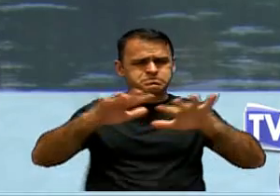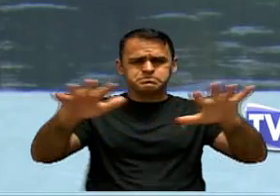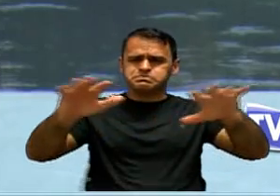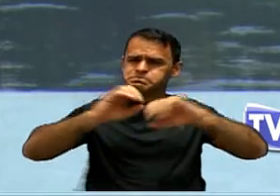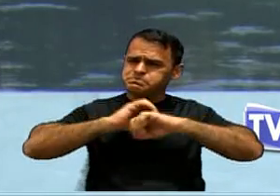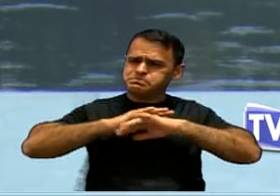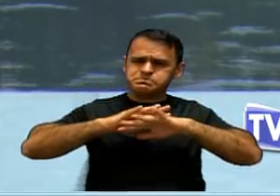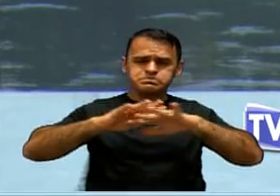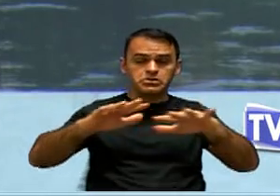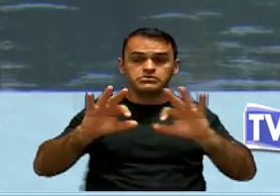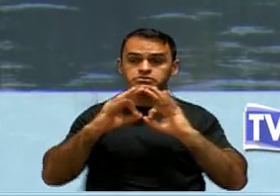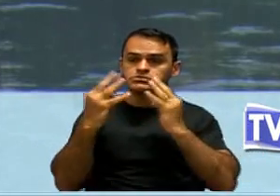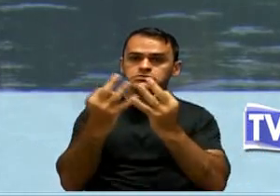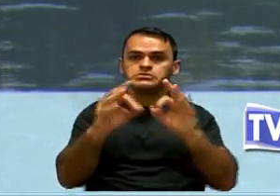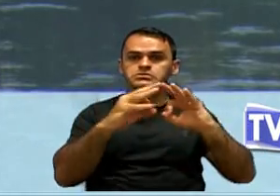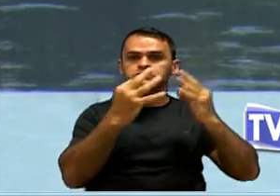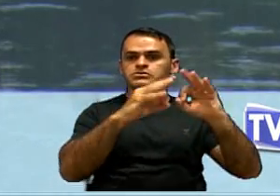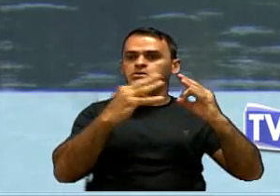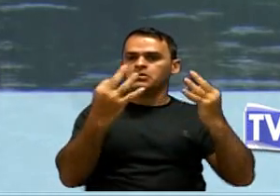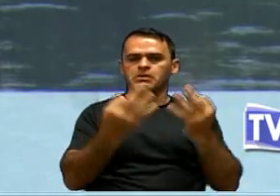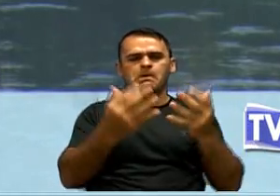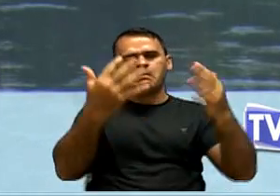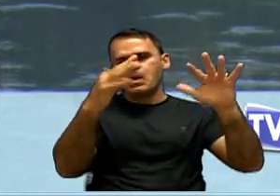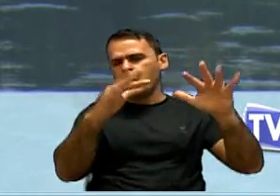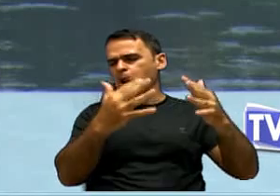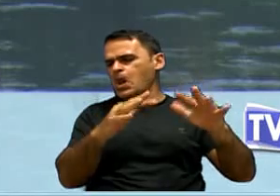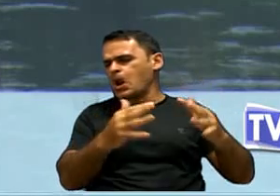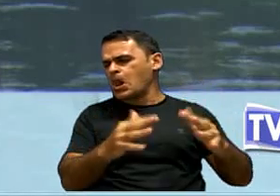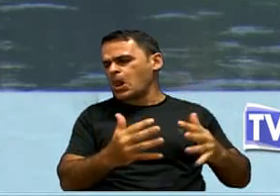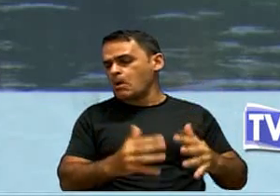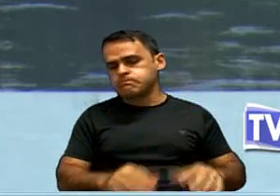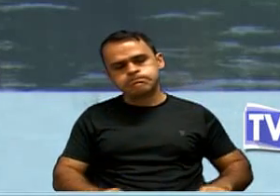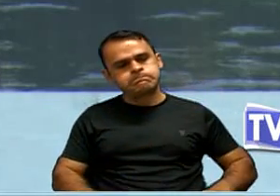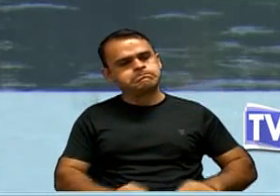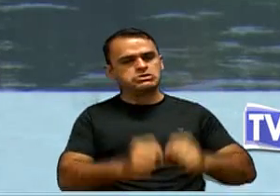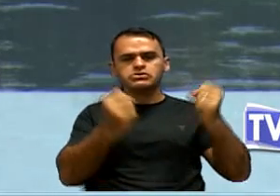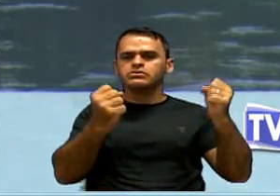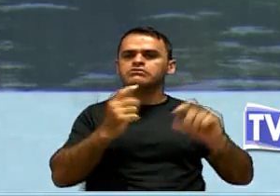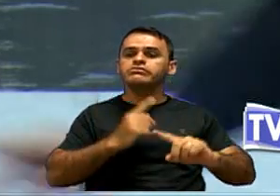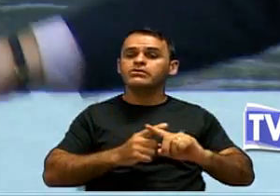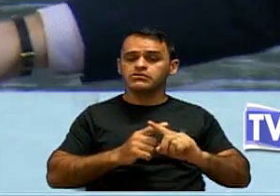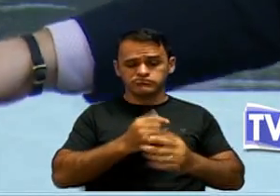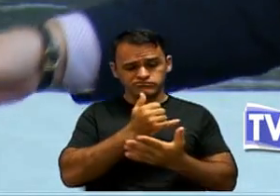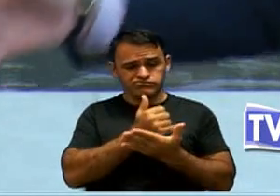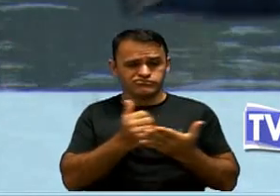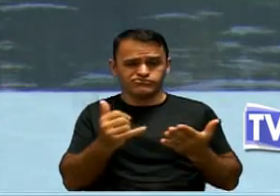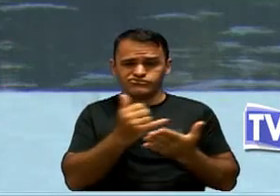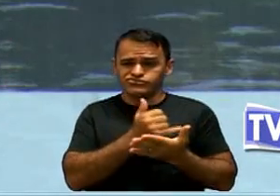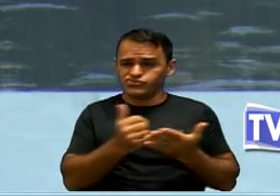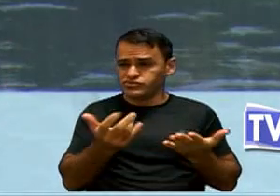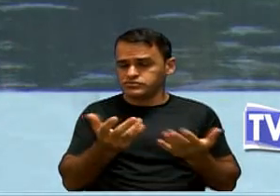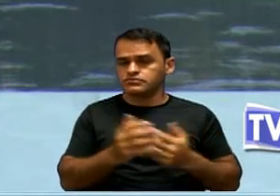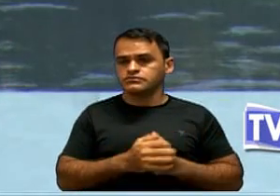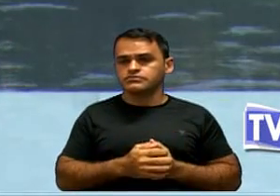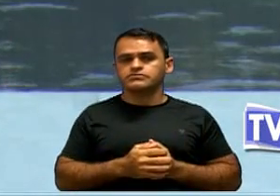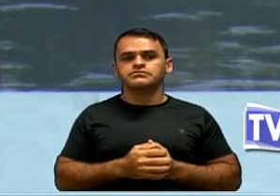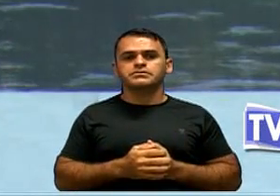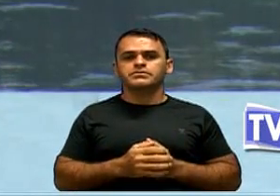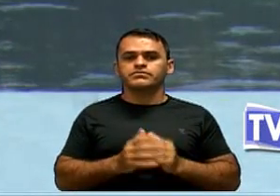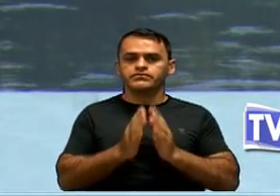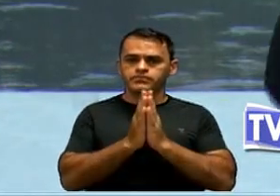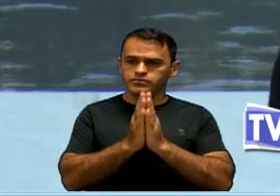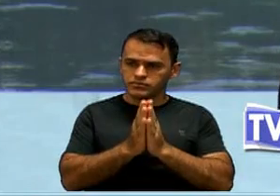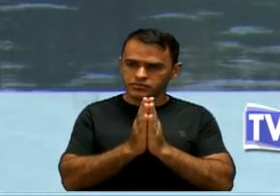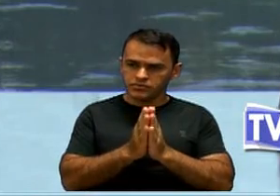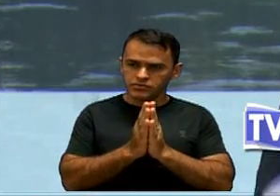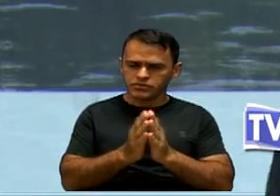vivendo, as famílias estão sendo destruídas pelo uso de drogas. Não, eu pedi para os vereadores até que entre,